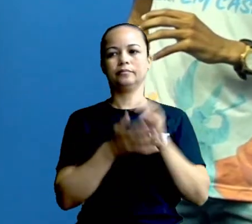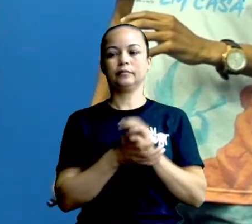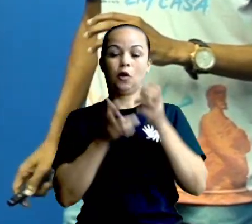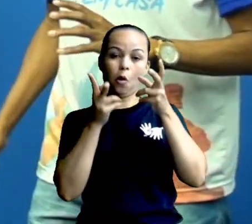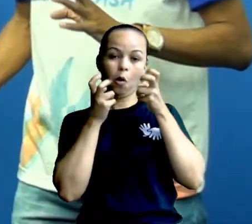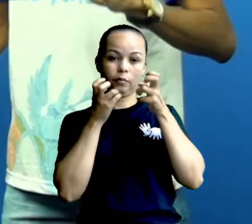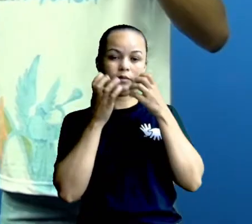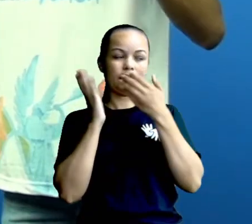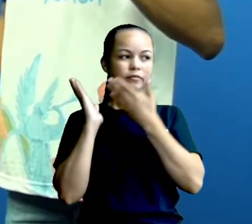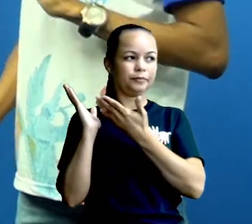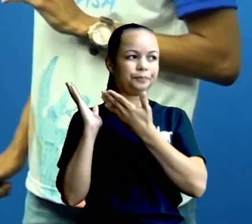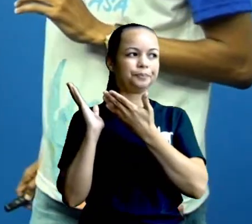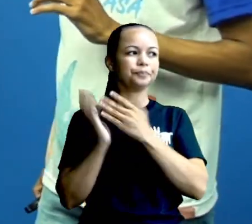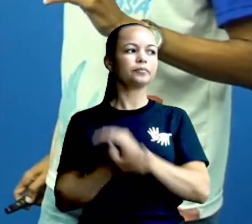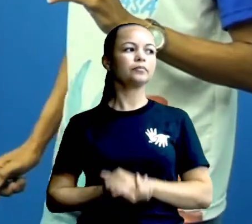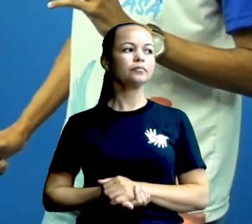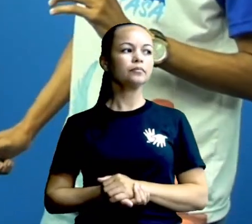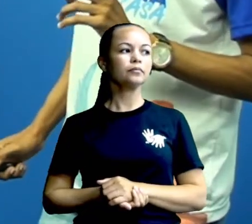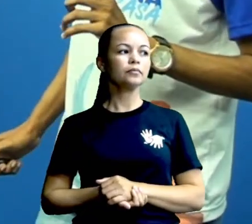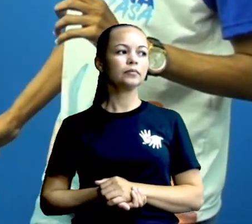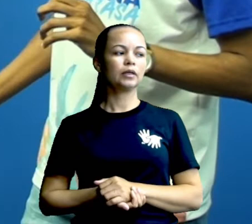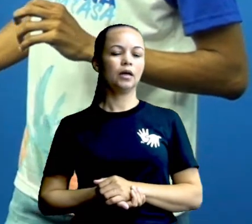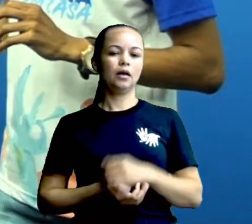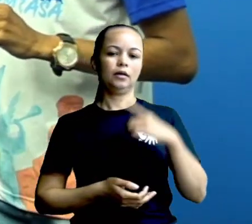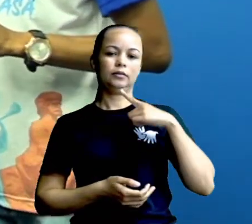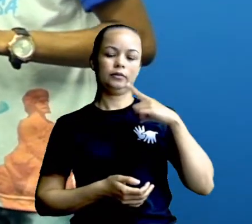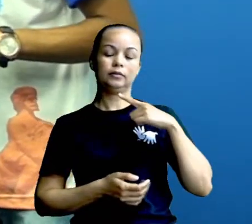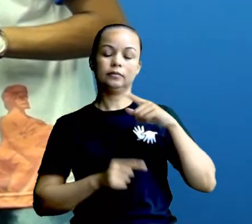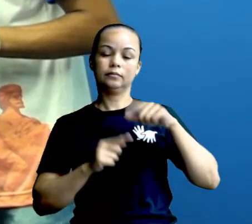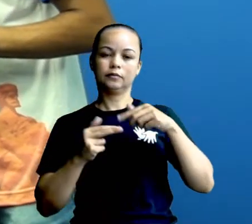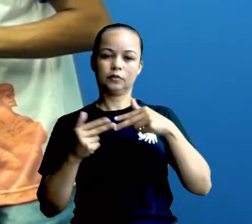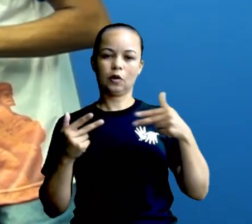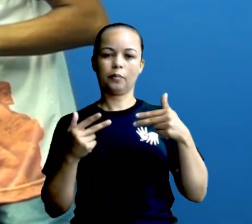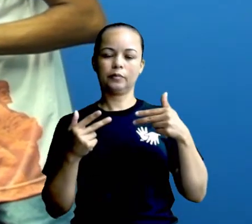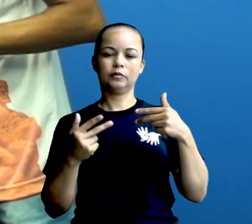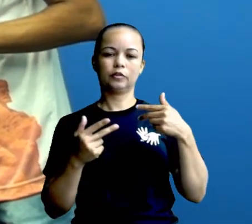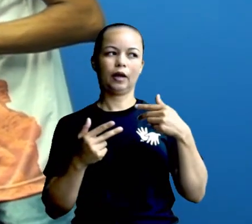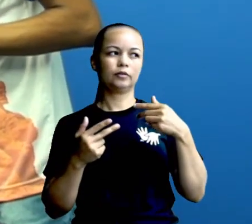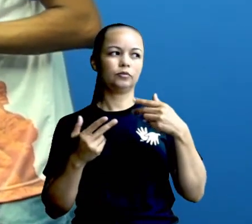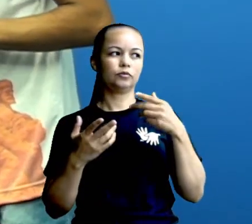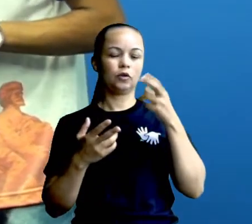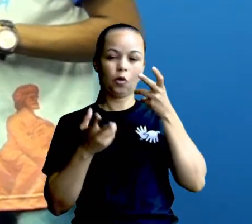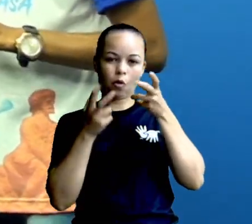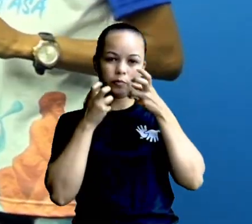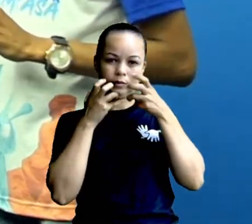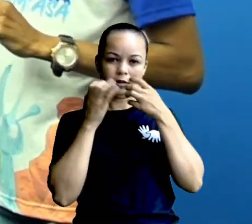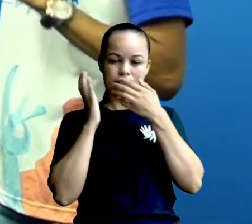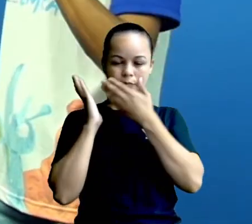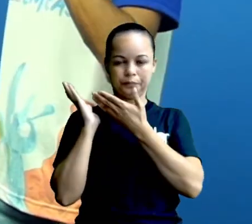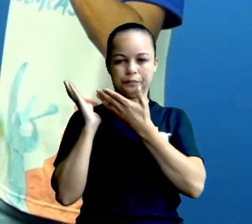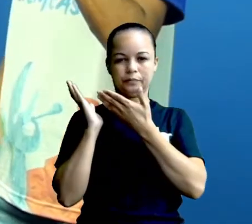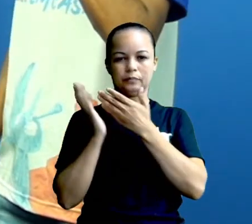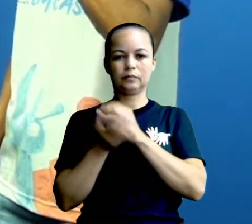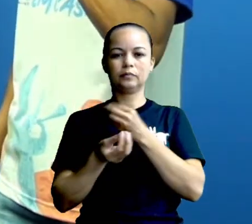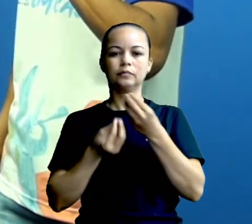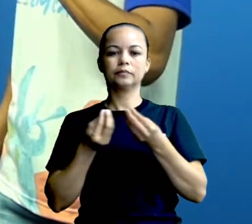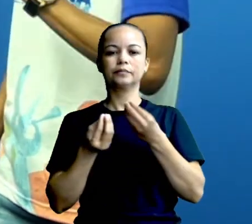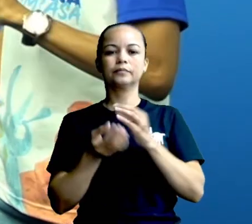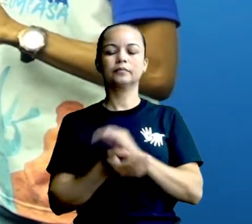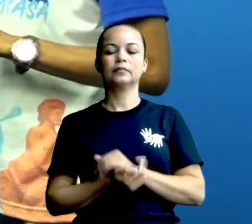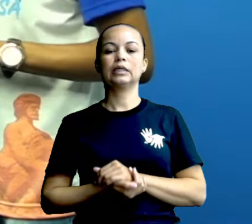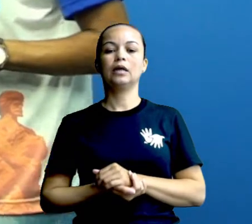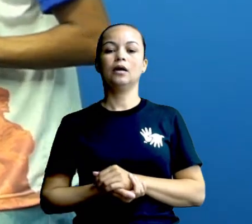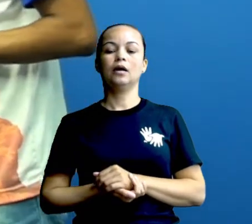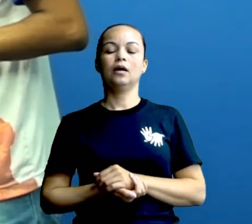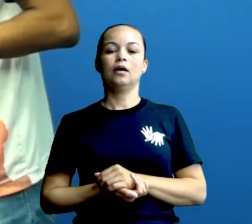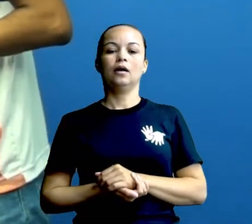Então, ó, observe como é formada a imagem. Eu tenho aqui um objeto, tá? A gente vê assim. Veja como nós enxergamos,